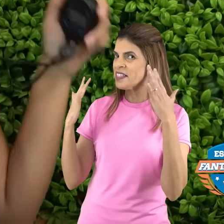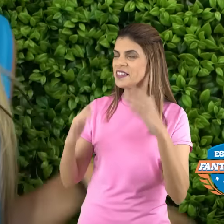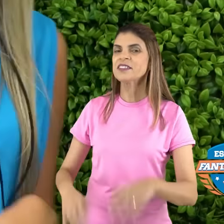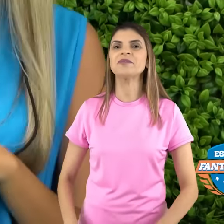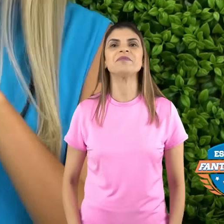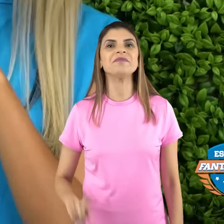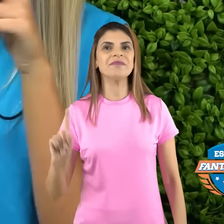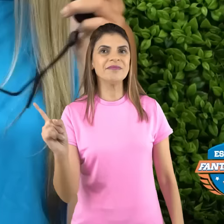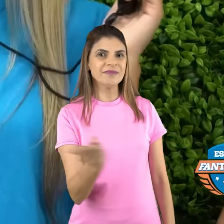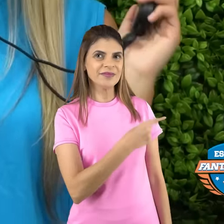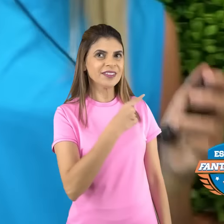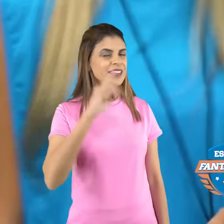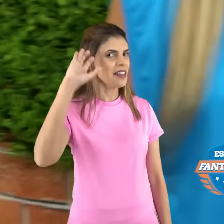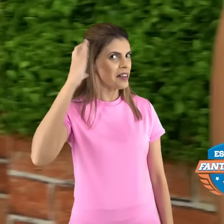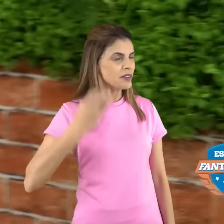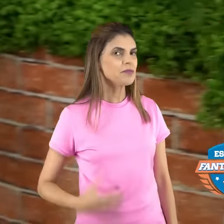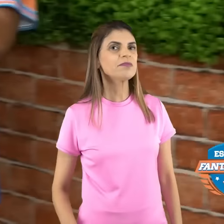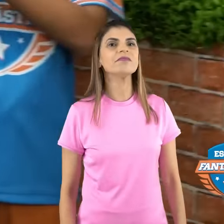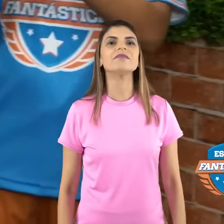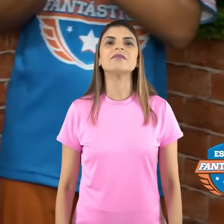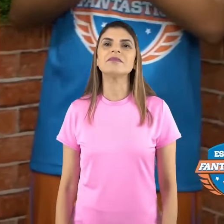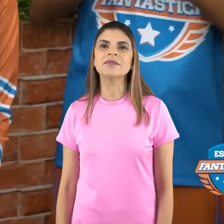Agora é a vez da Camila.